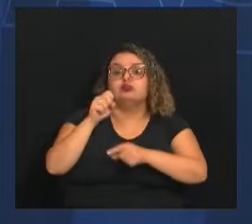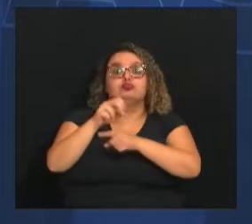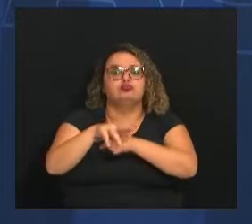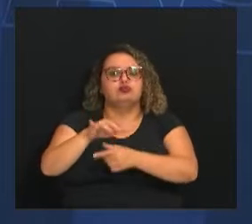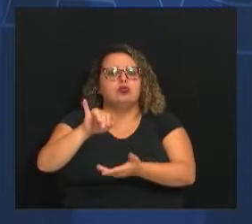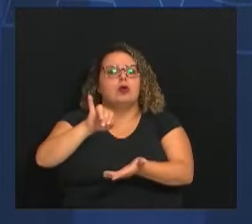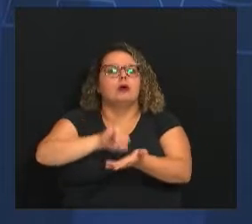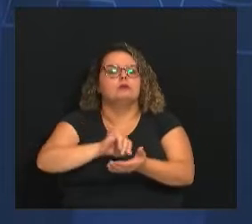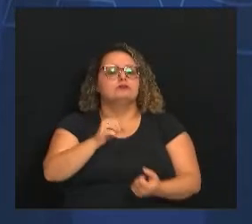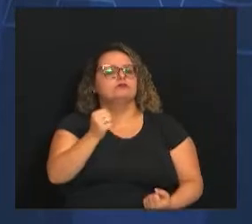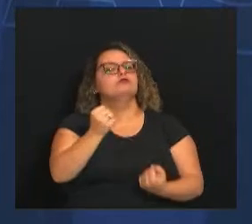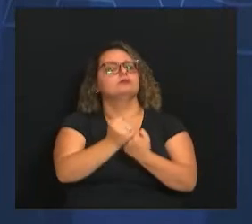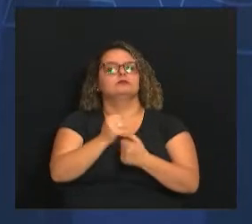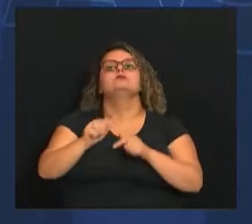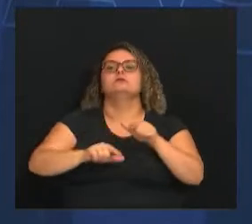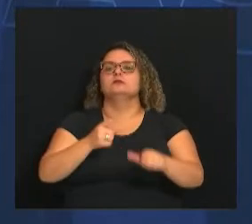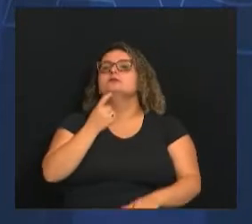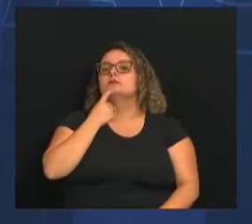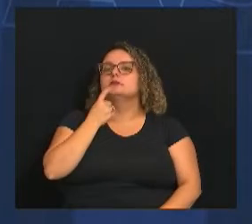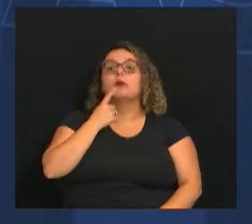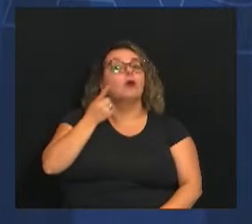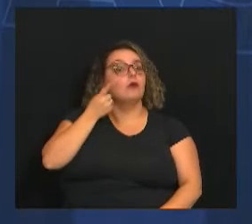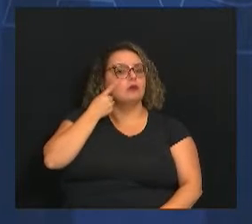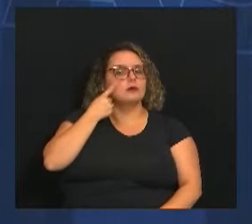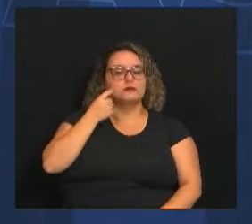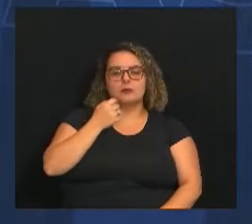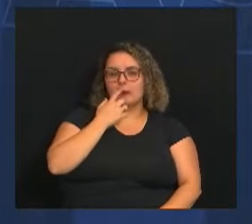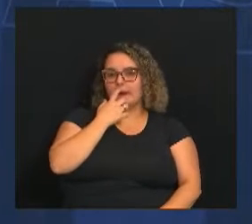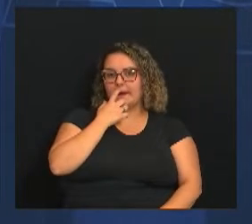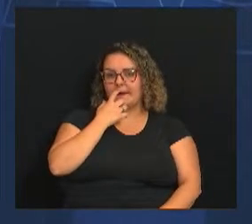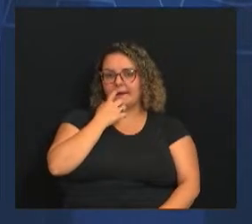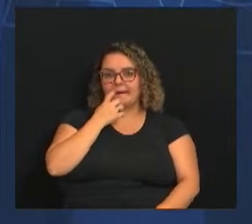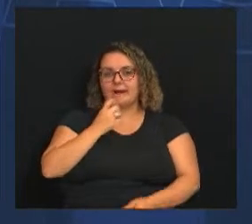Público de Apoio ao Trabalhador de Campinas. Confere só.